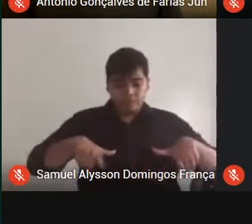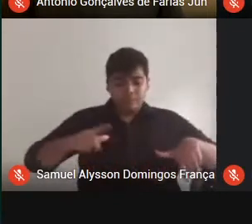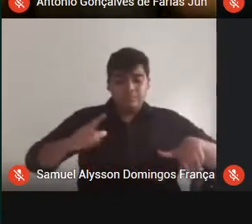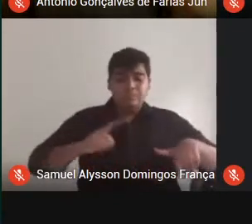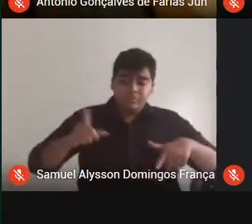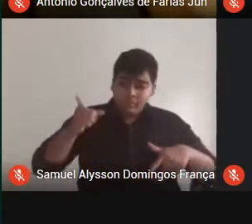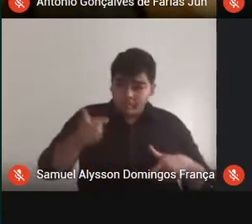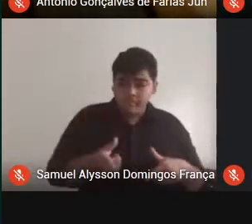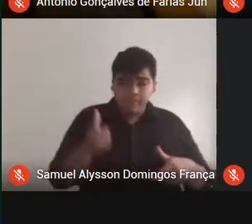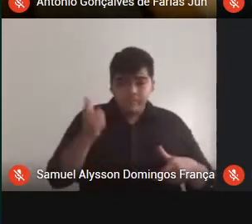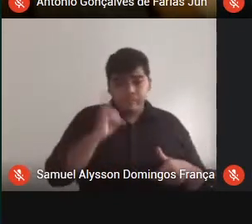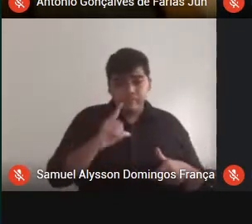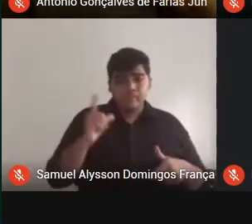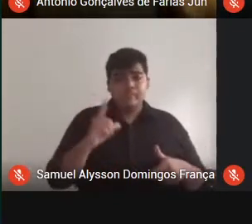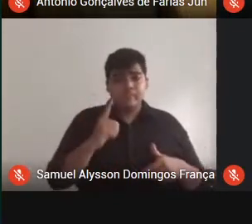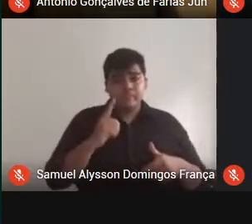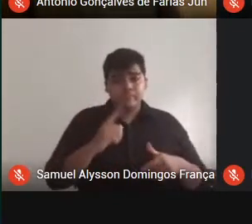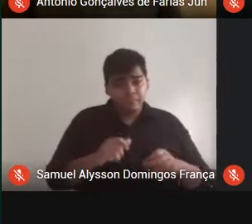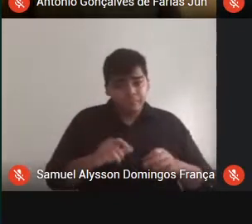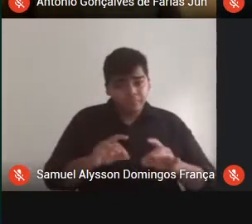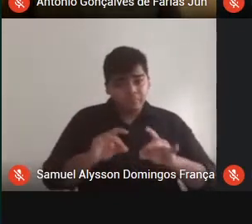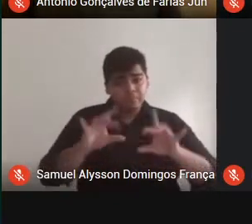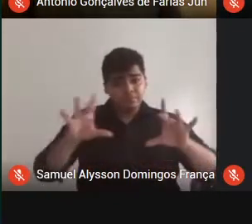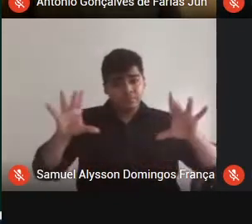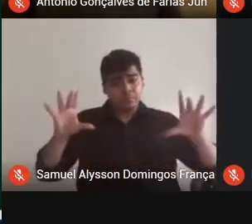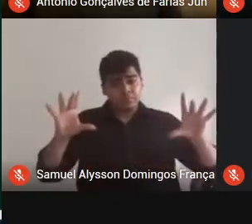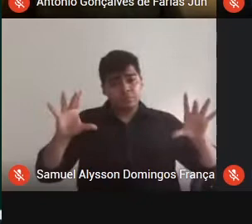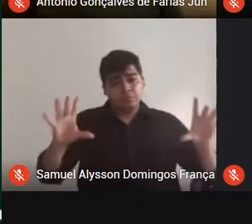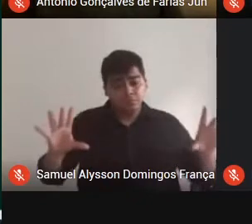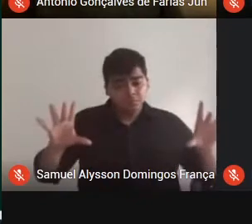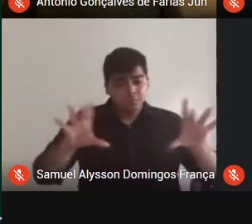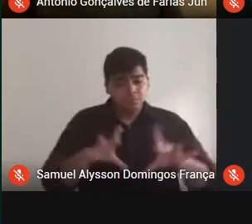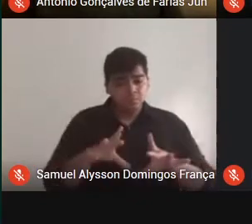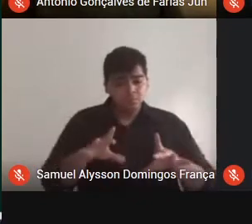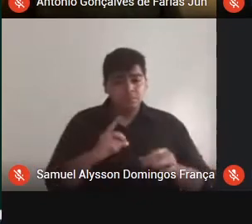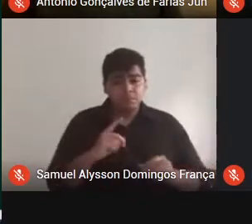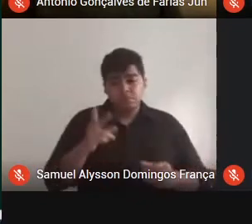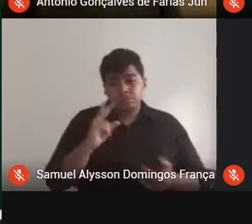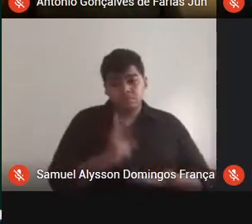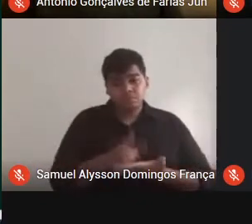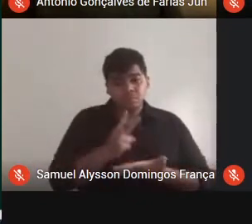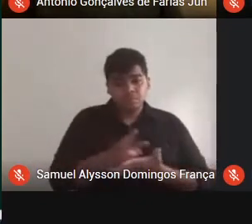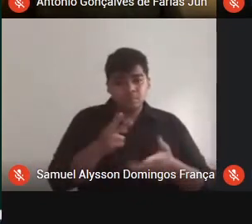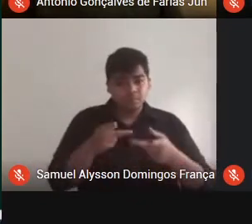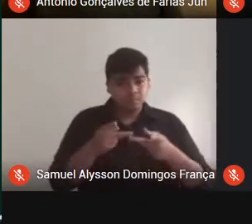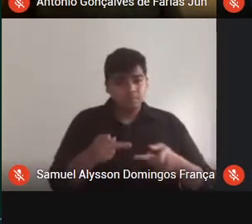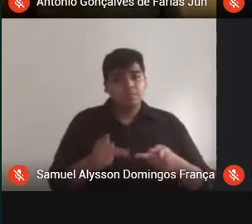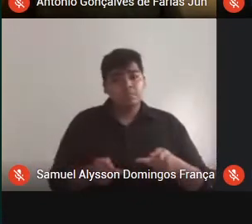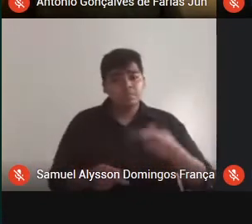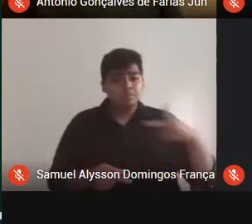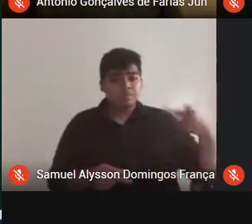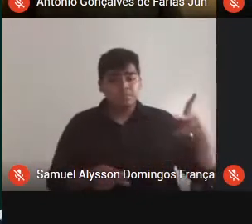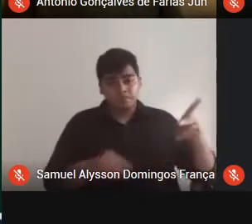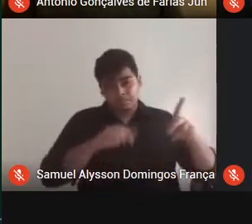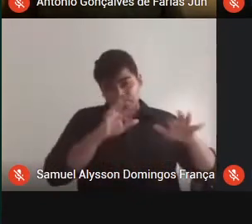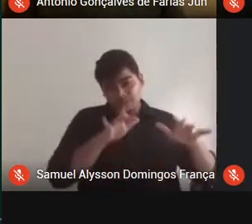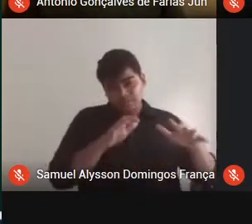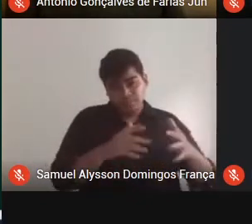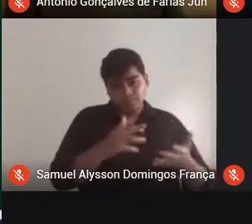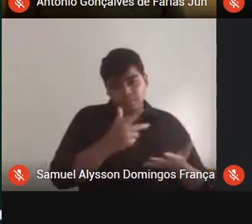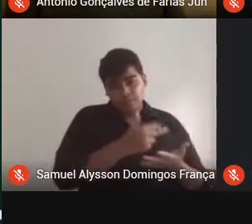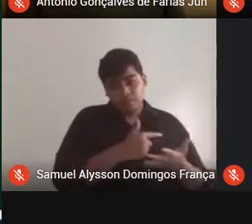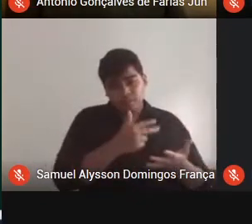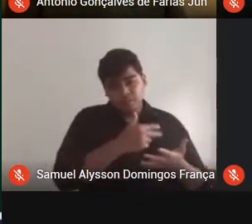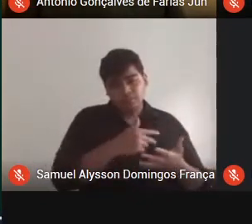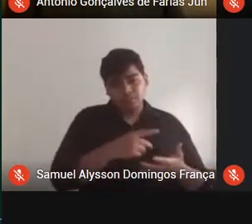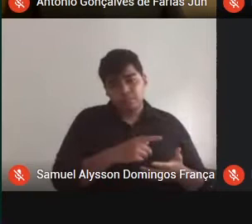conseguiu aumentar, reduzir, fazer o mesmo projeto que os meninos da computação gráfica fizeram. Ele retratou,